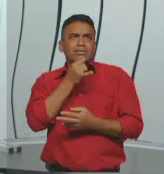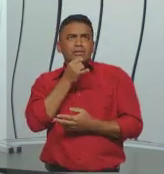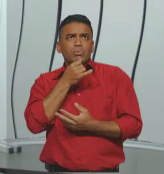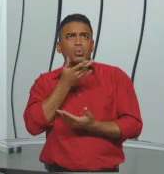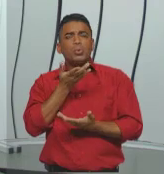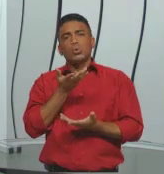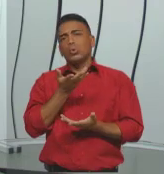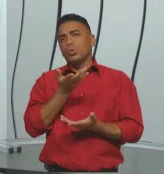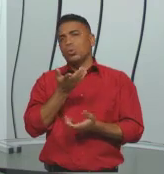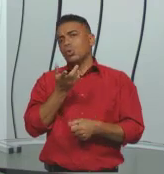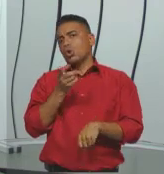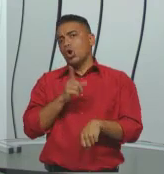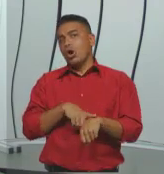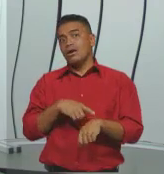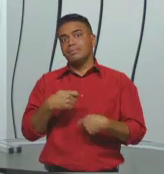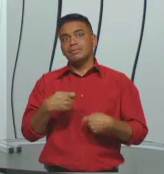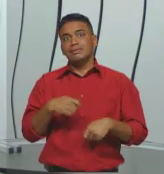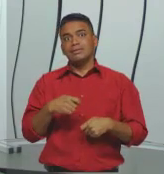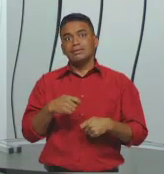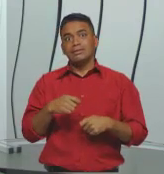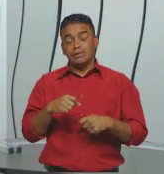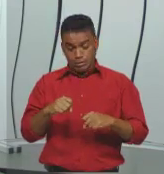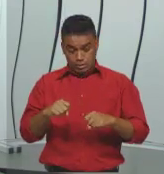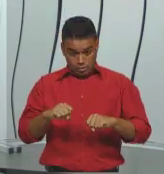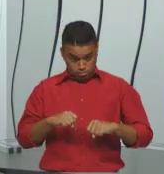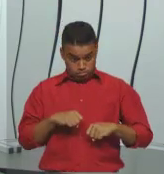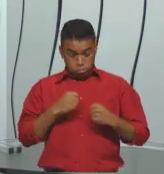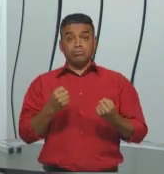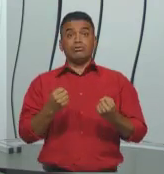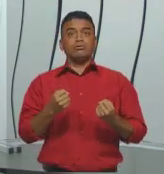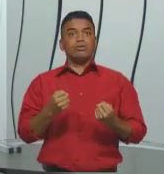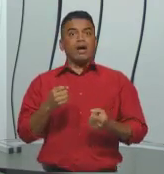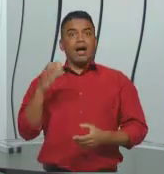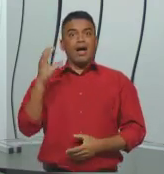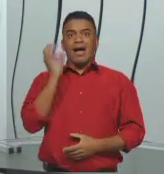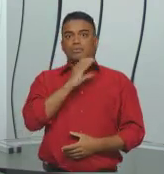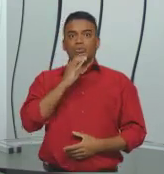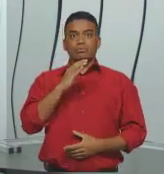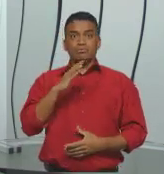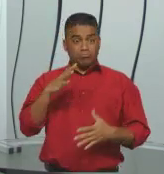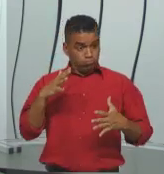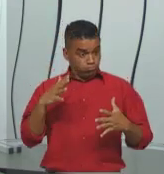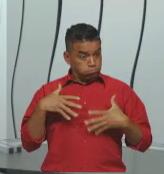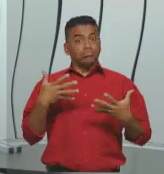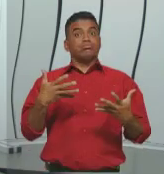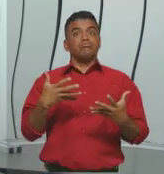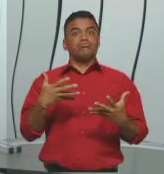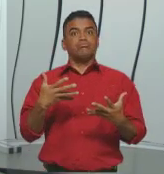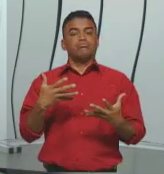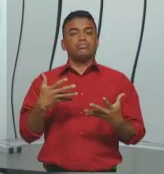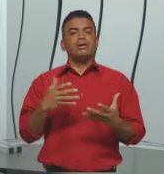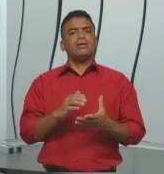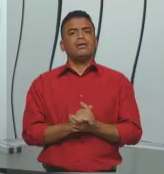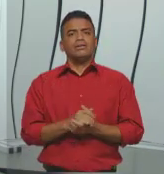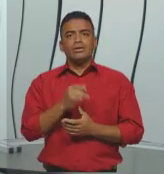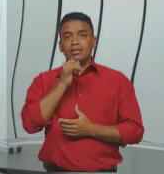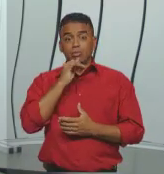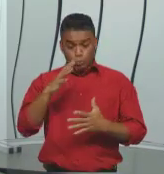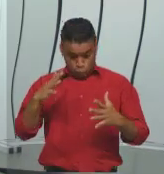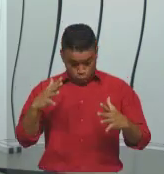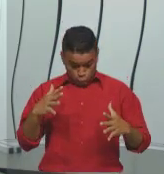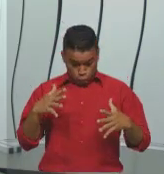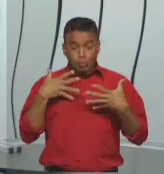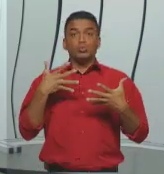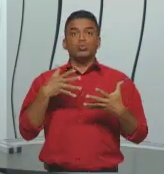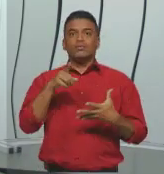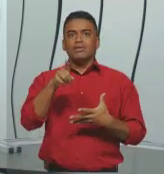precisamos reagir rapidamente a algum evento. Mais especialmente a adrenalina. Quando você leva um susto,